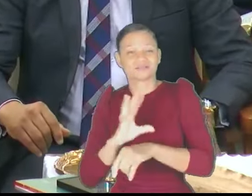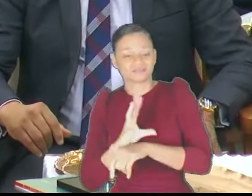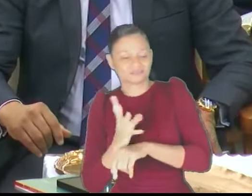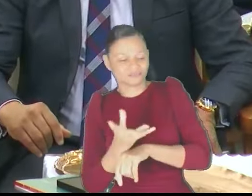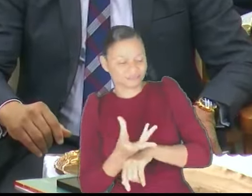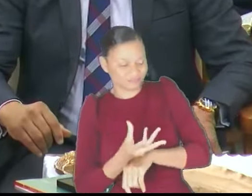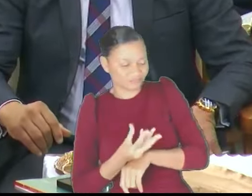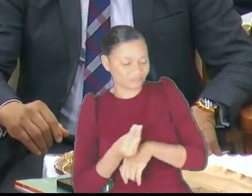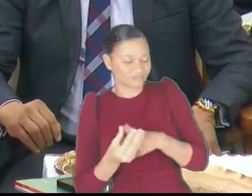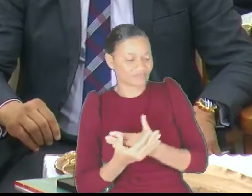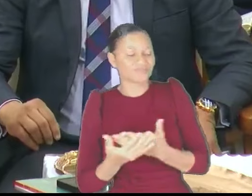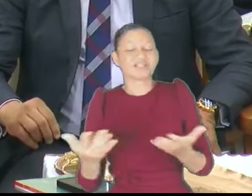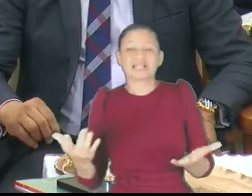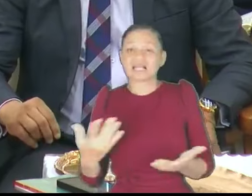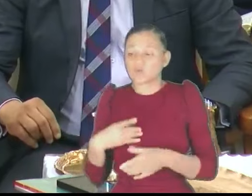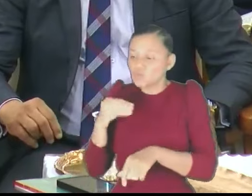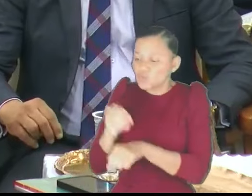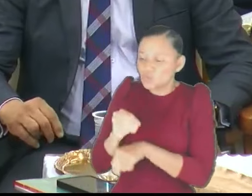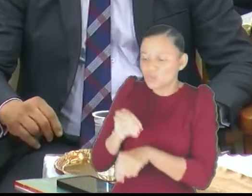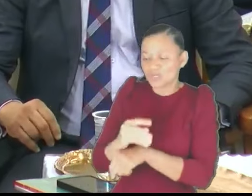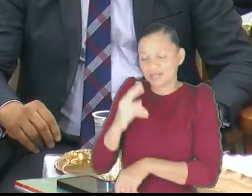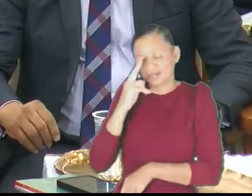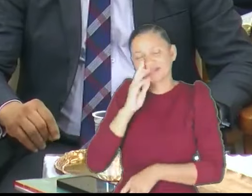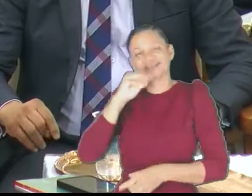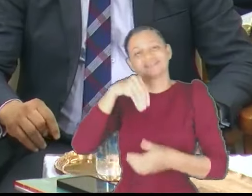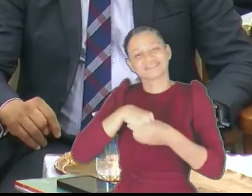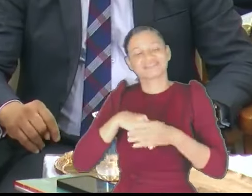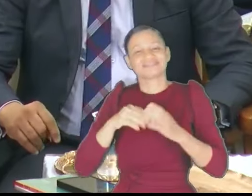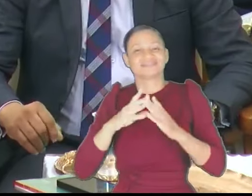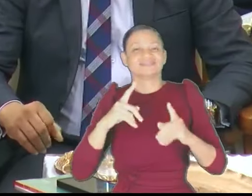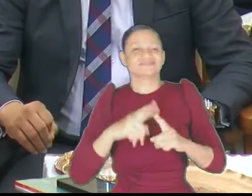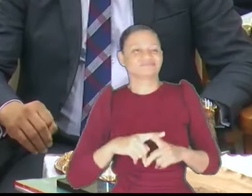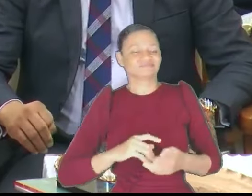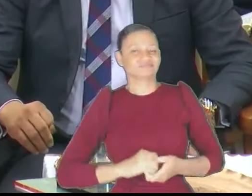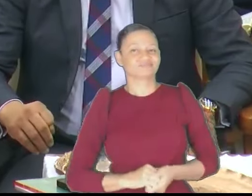Ele provê para o crente na igreja.